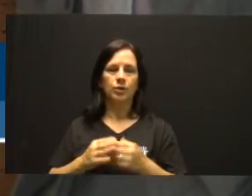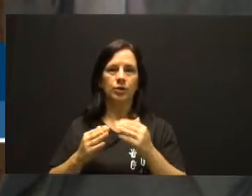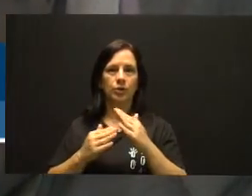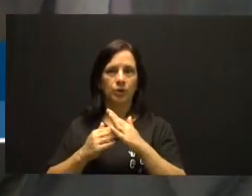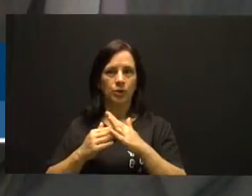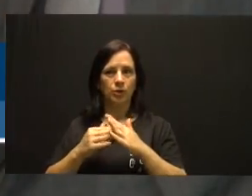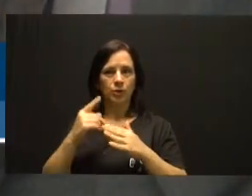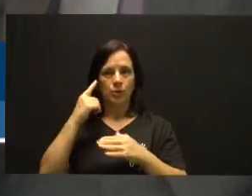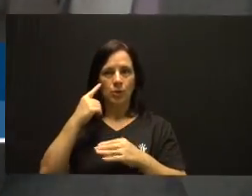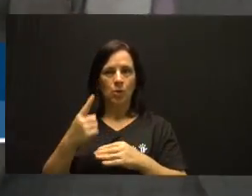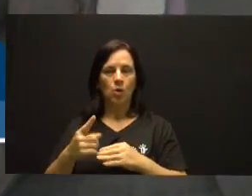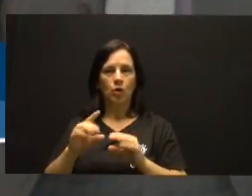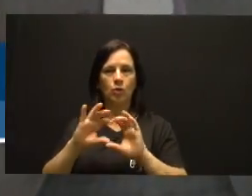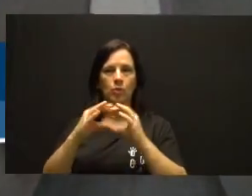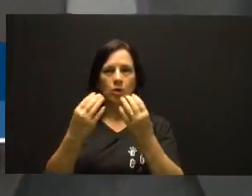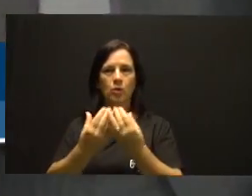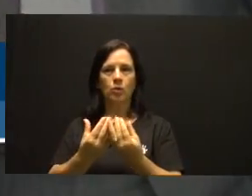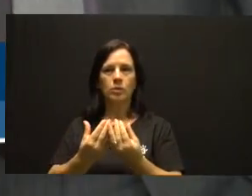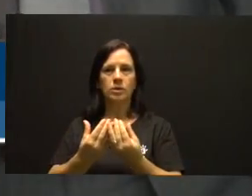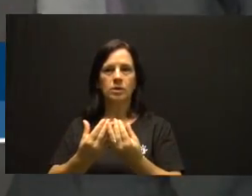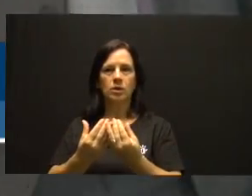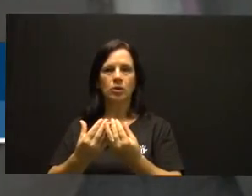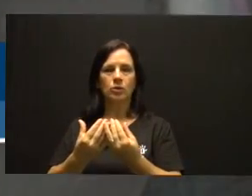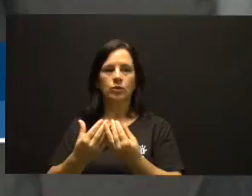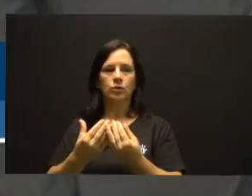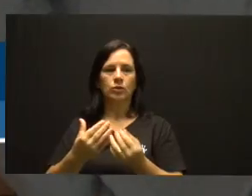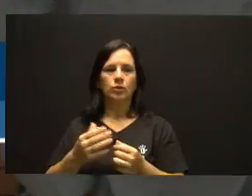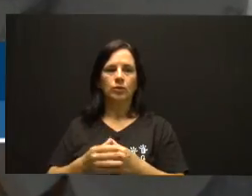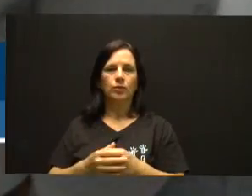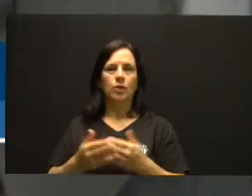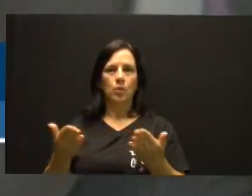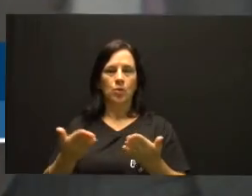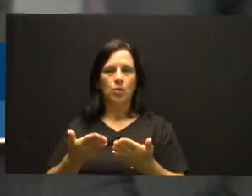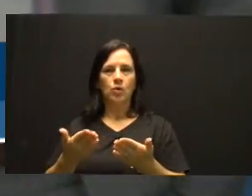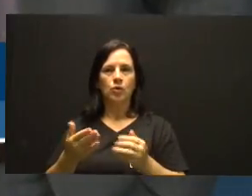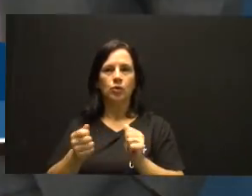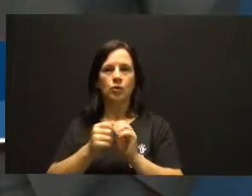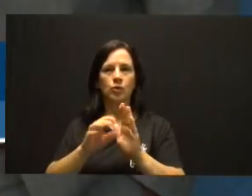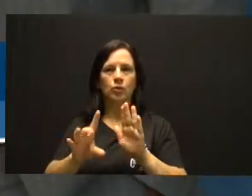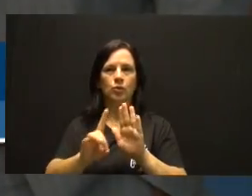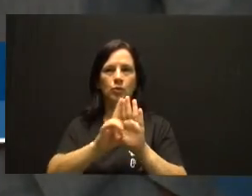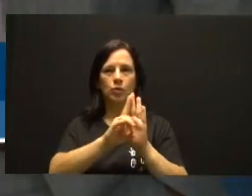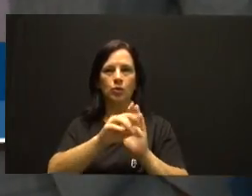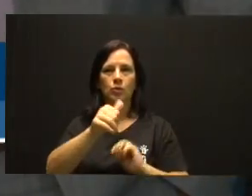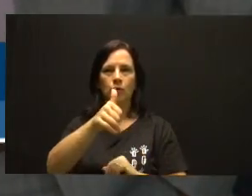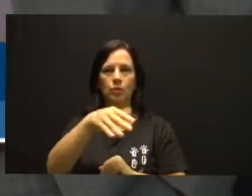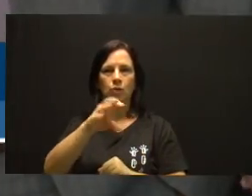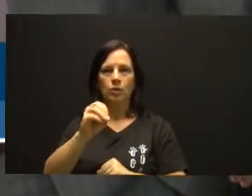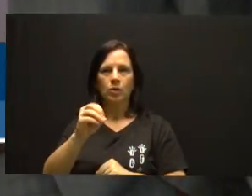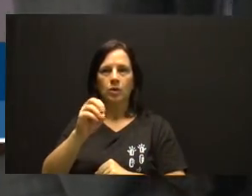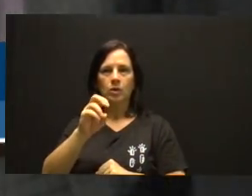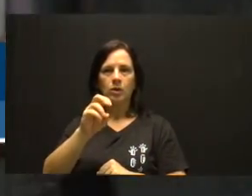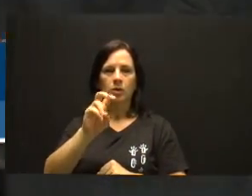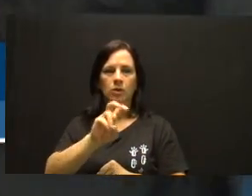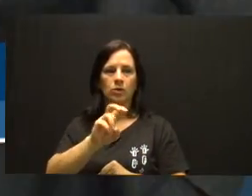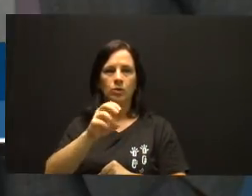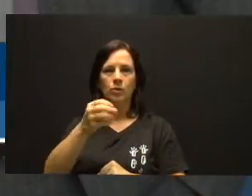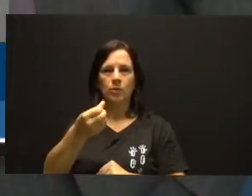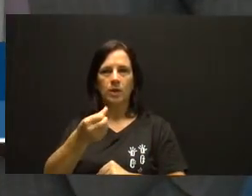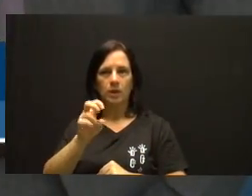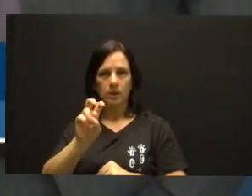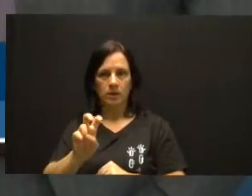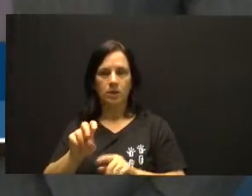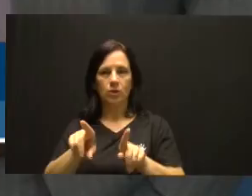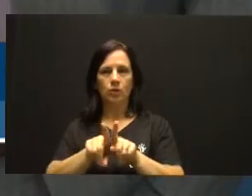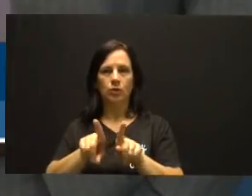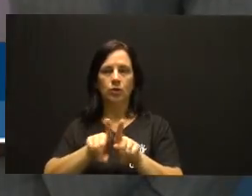e atendendo a comissão de moradores, a gente foi pego de surpresa aqui com o decreto 10.565 do prefeito Ademário, de